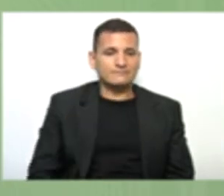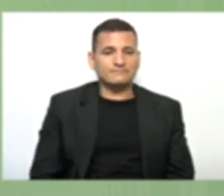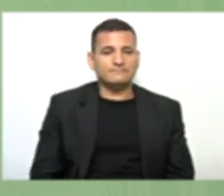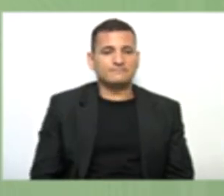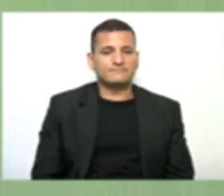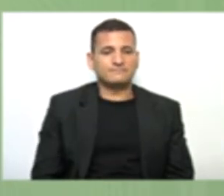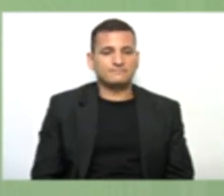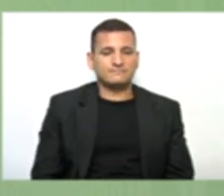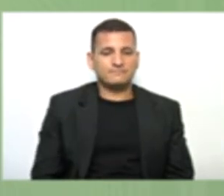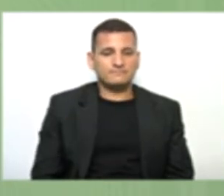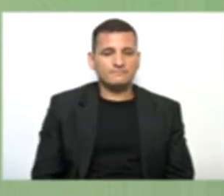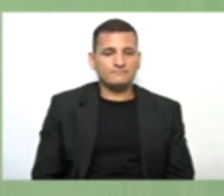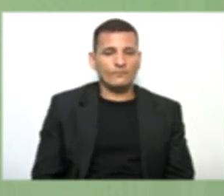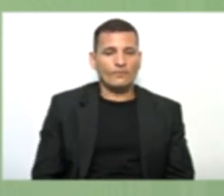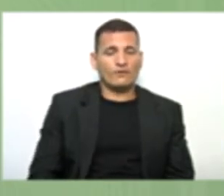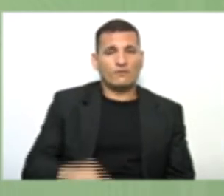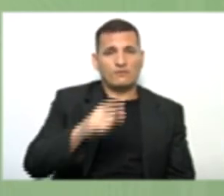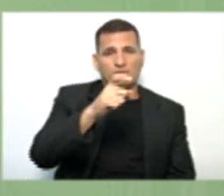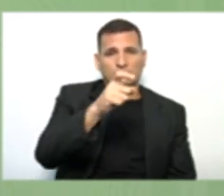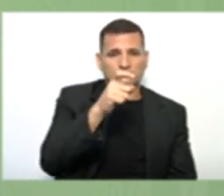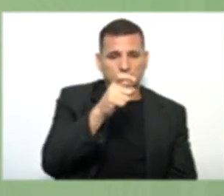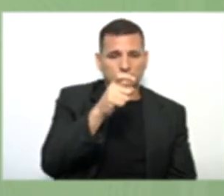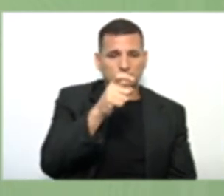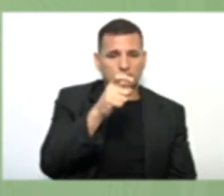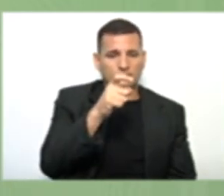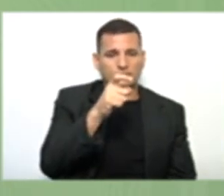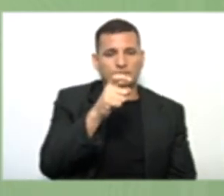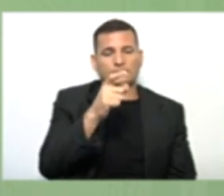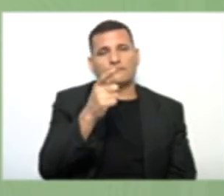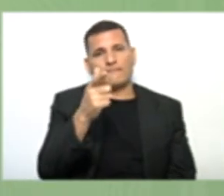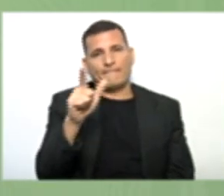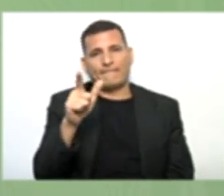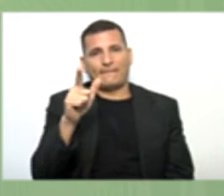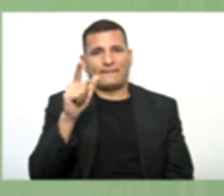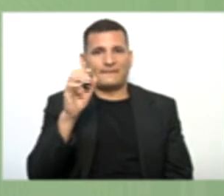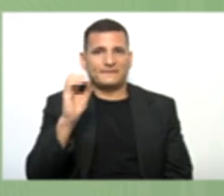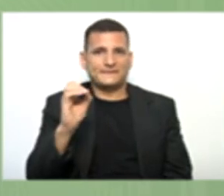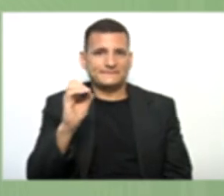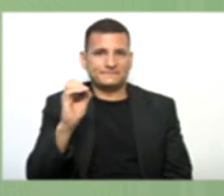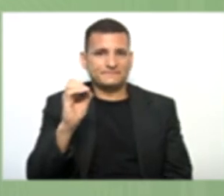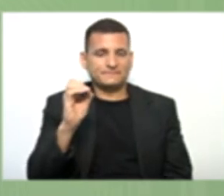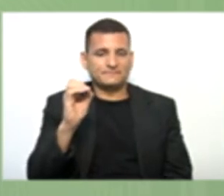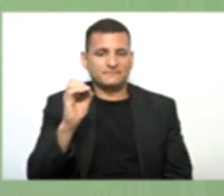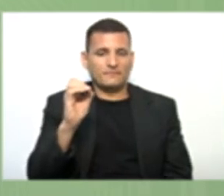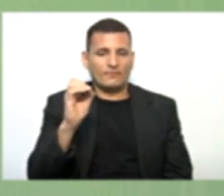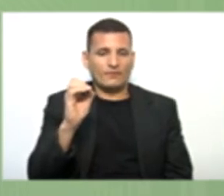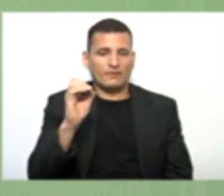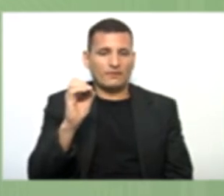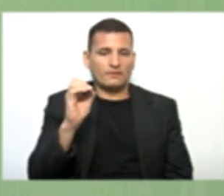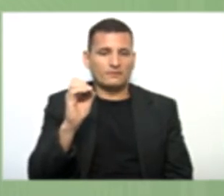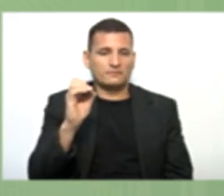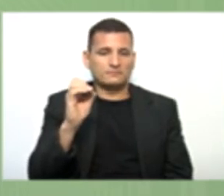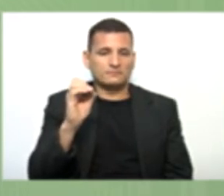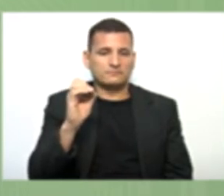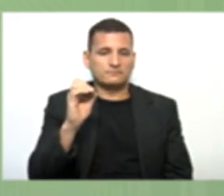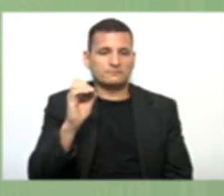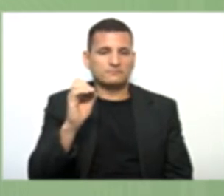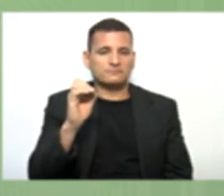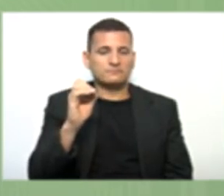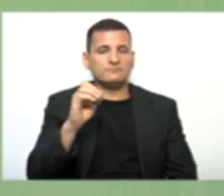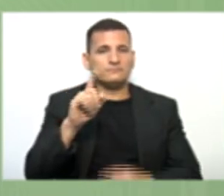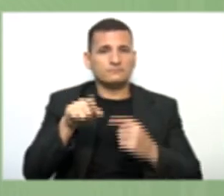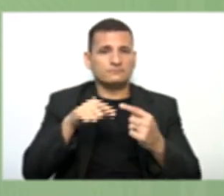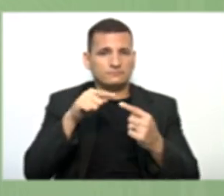Um que vai entrar com a letra X e o outro que vai entrar com a letra bolinha, que é o O.